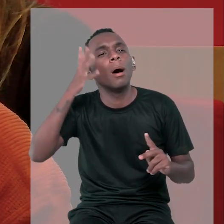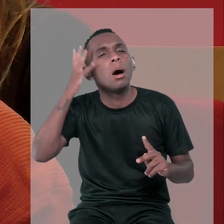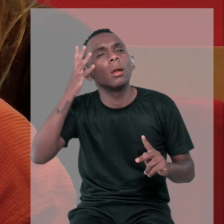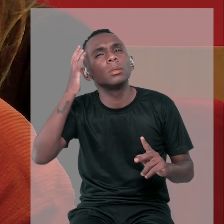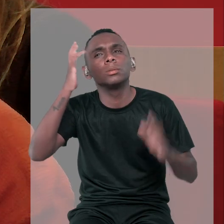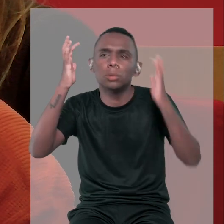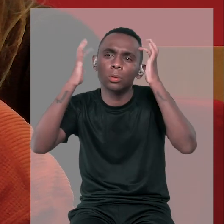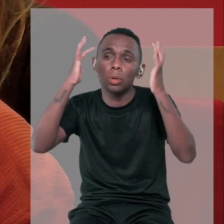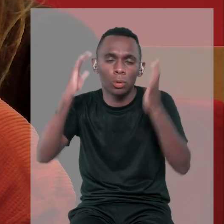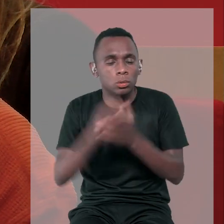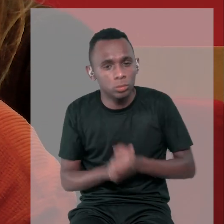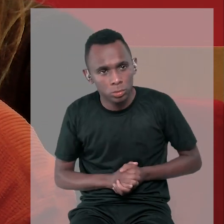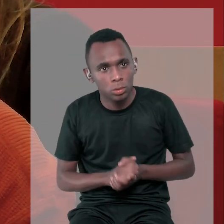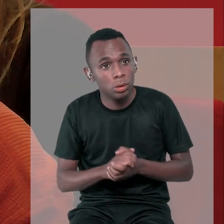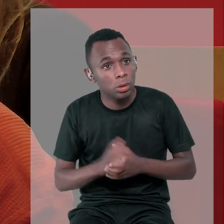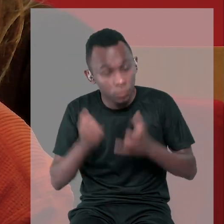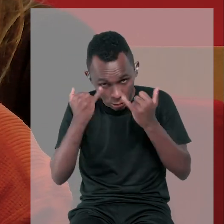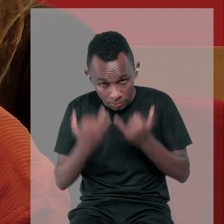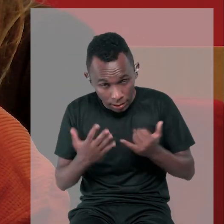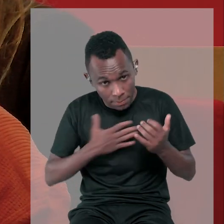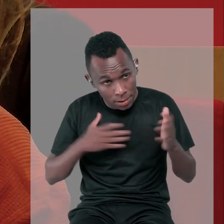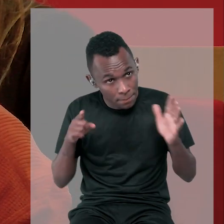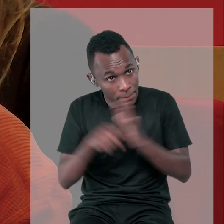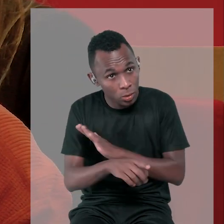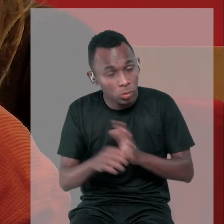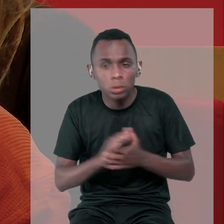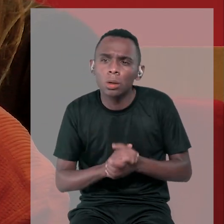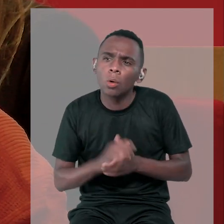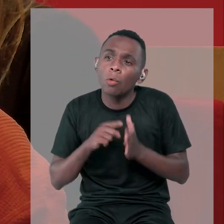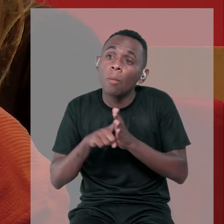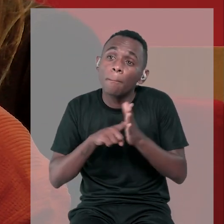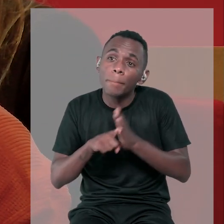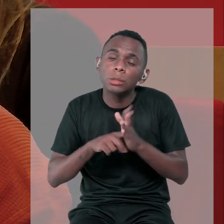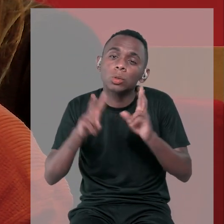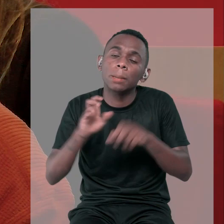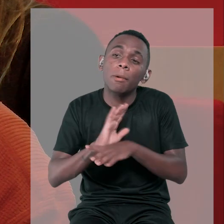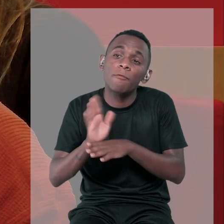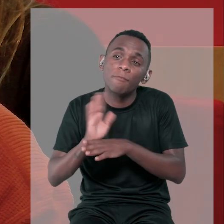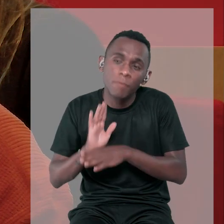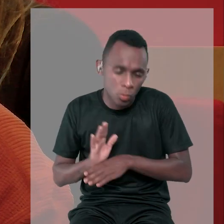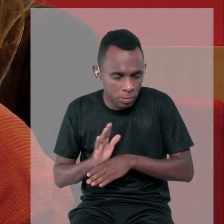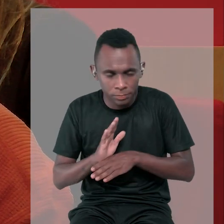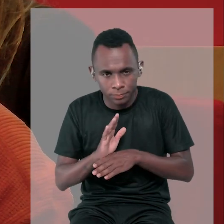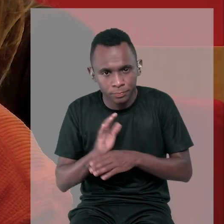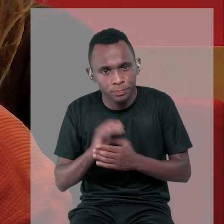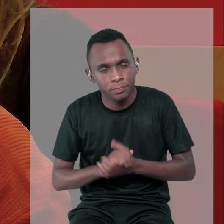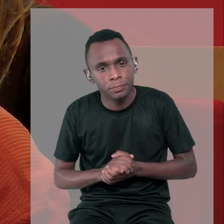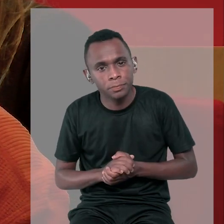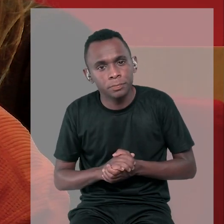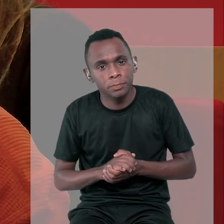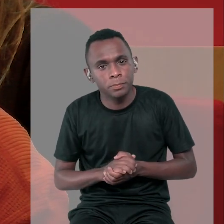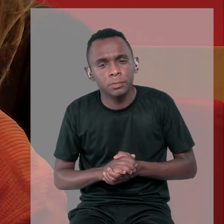explicar a minha pergunta. Eu fiz uma pesquisa sobre os filmes, e 76% deles